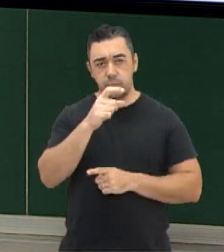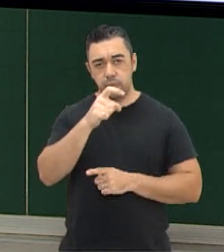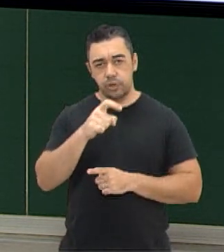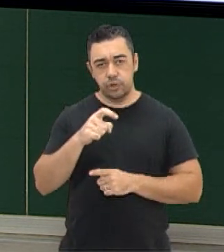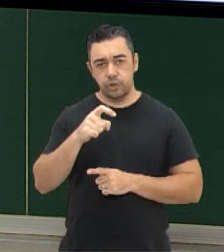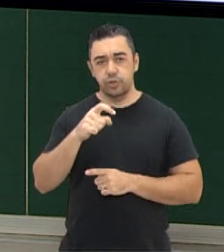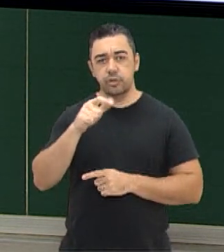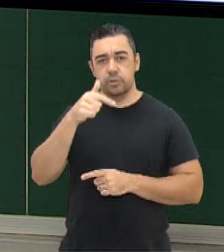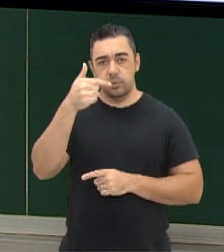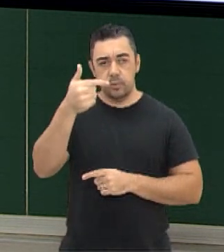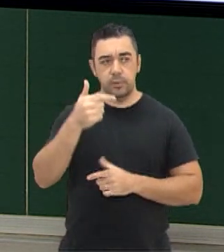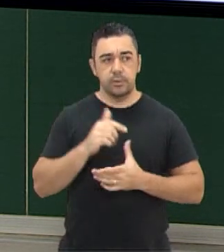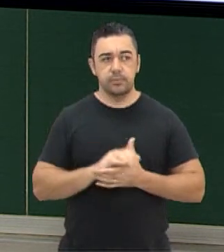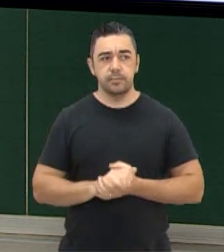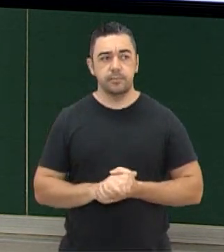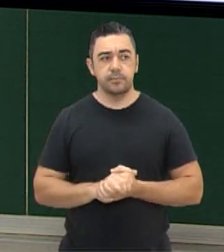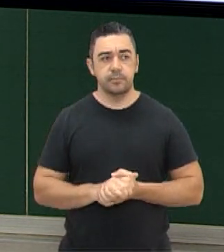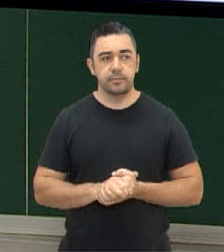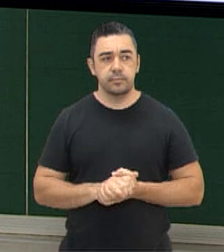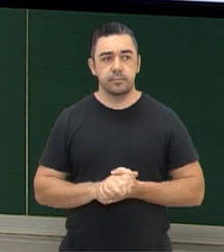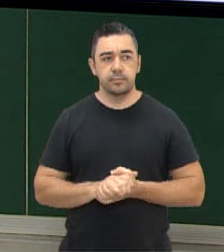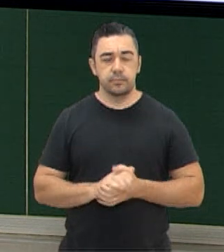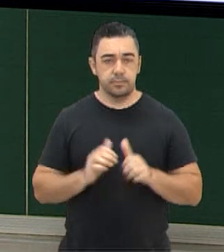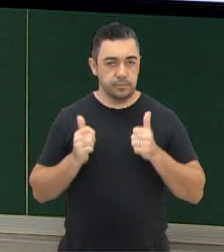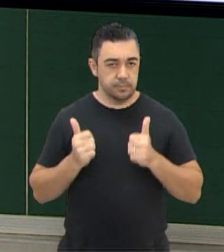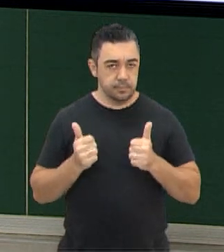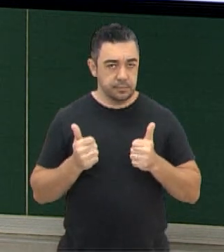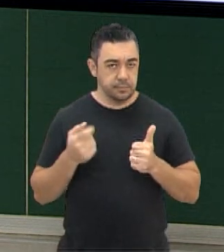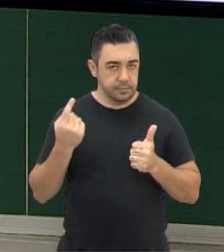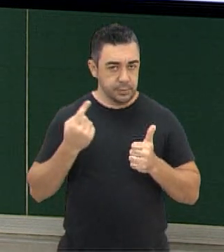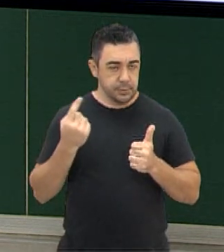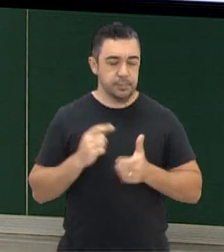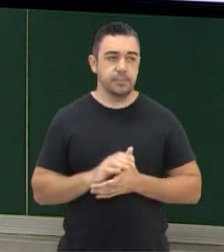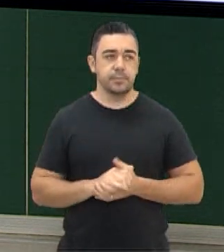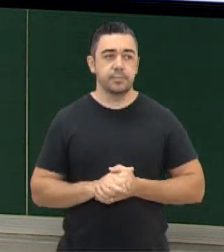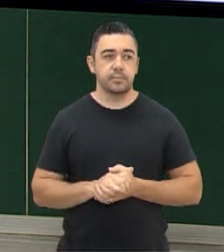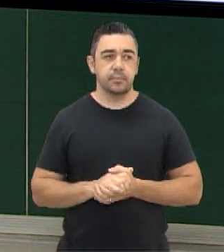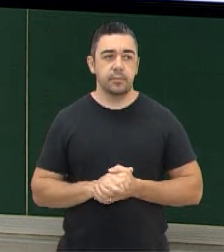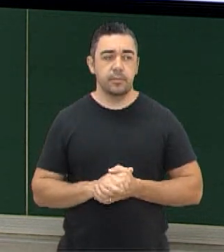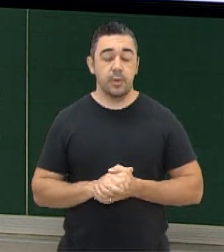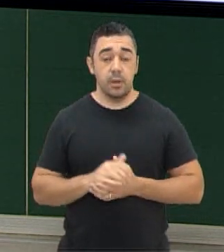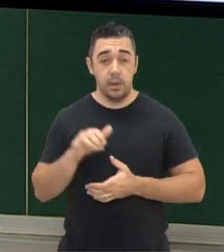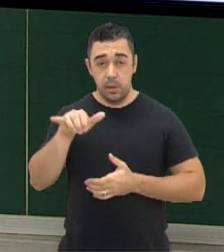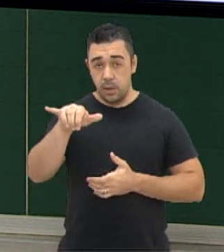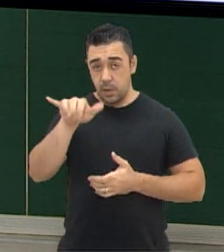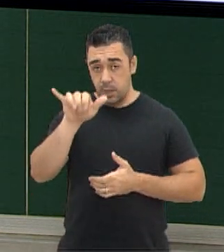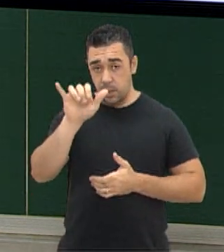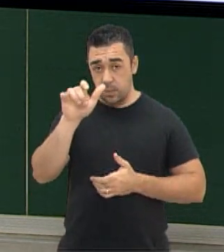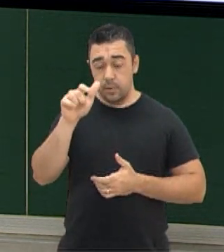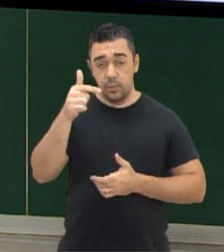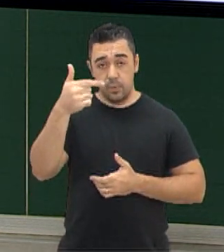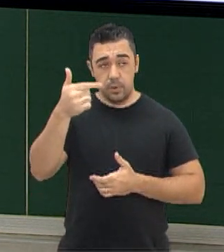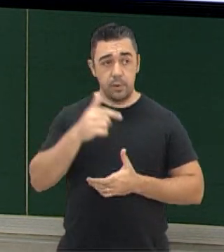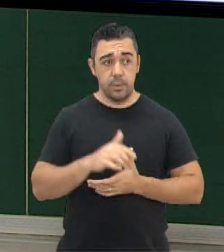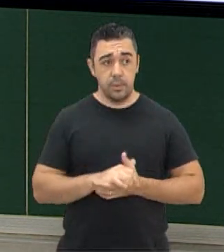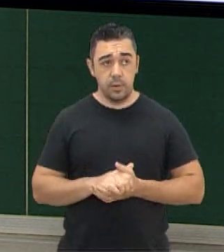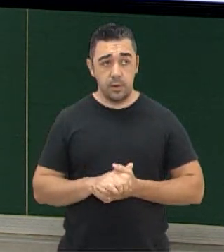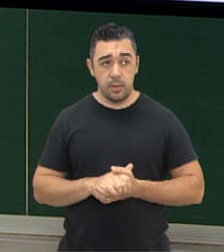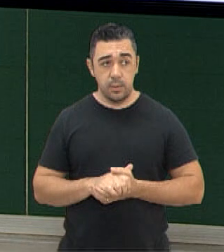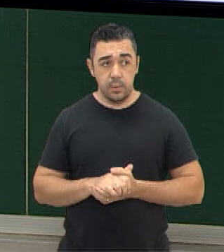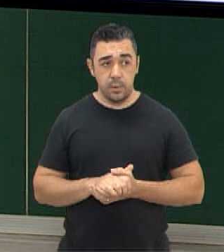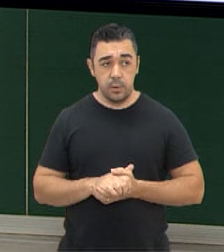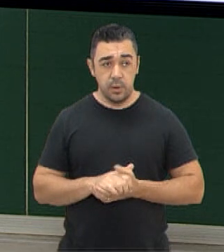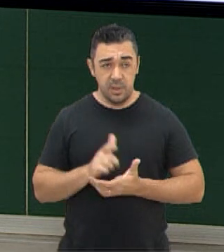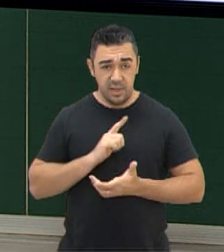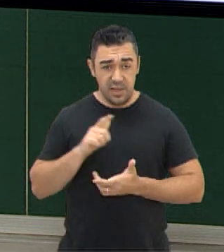o 2x ao quadrado. Esse é o meu primeiro. Agora, eu vou para o y ao quadrado. Tem alguém aqui com